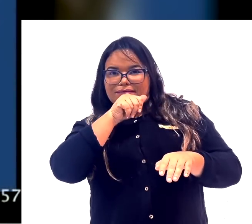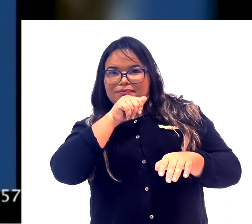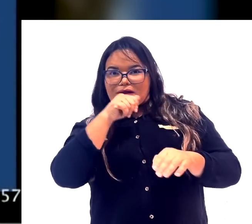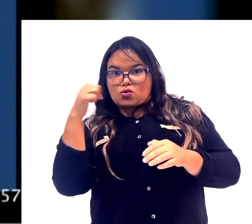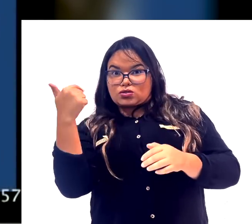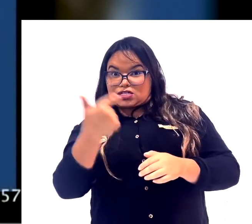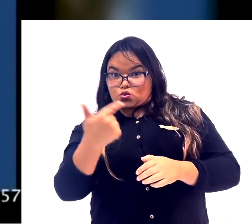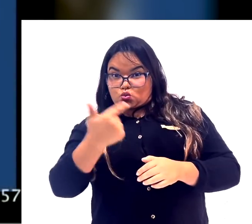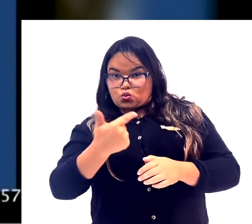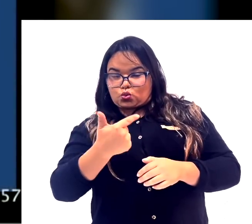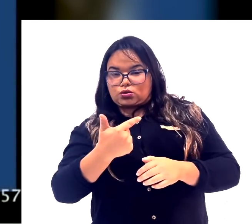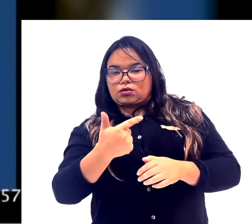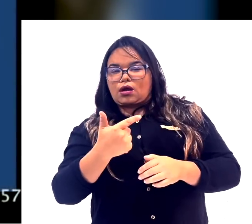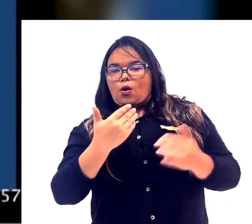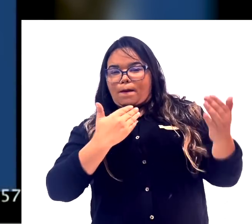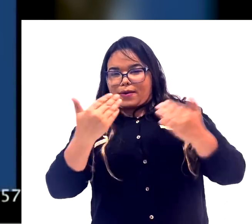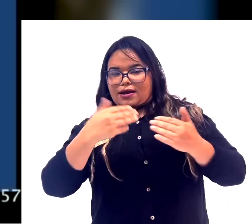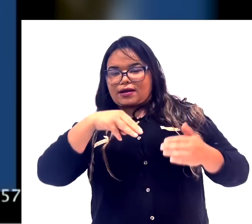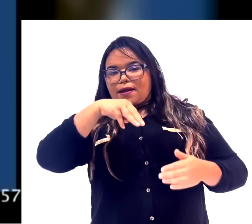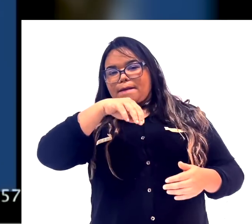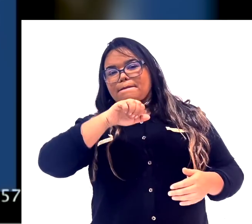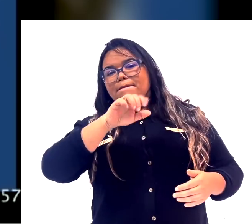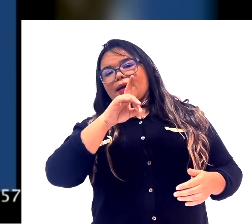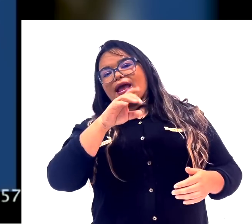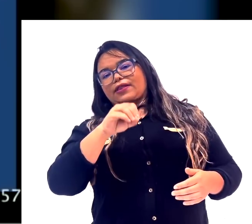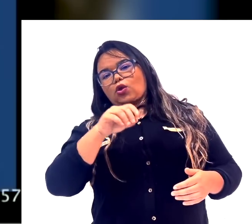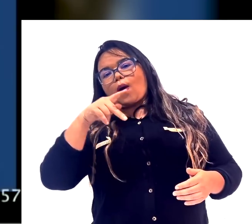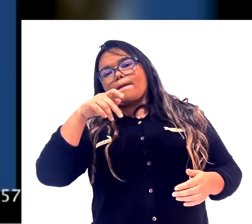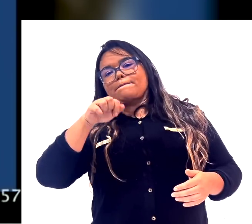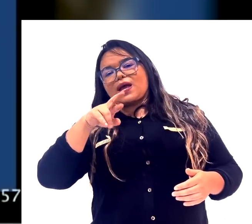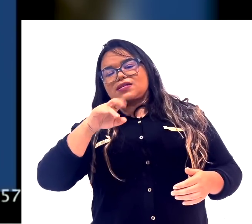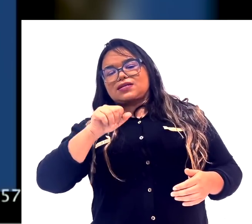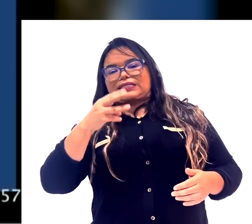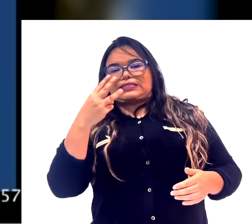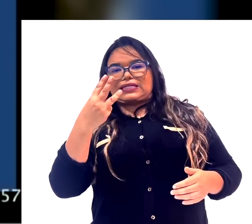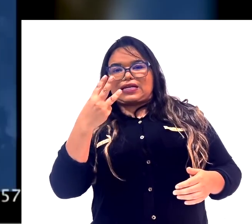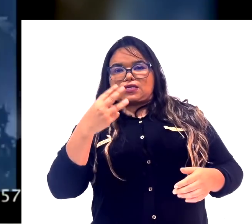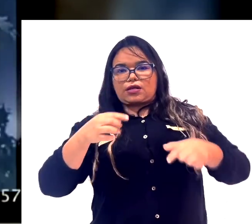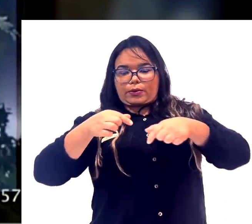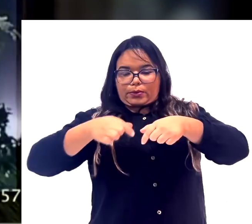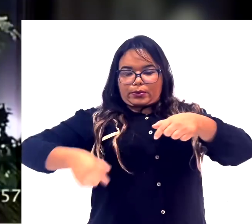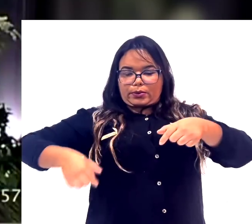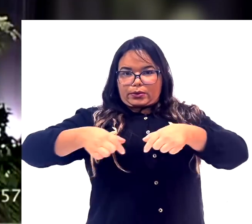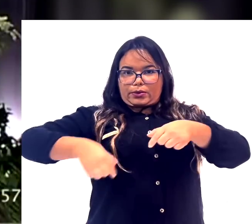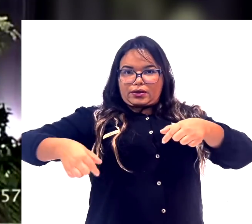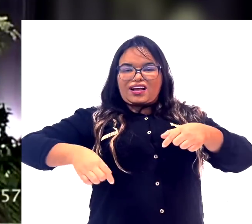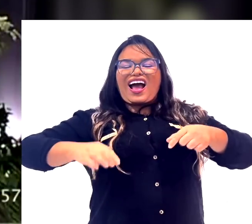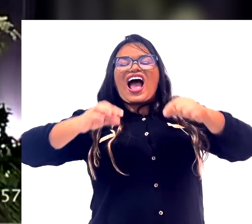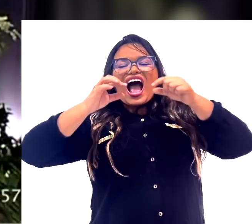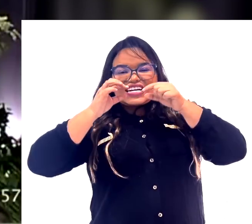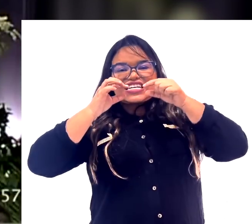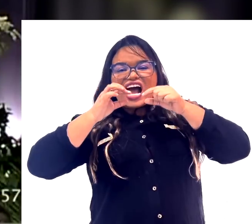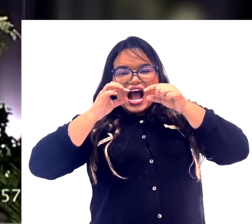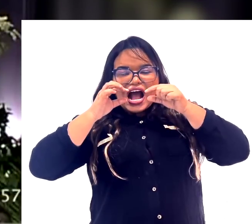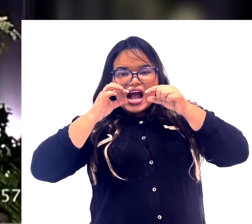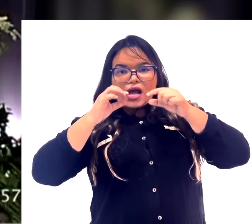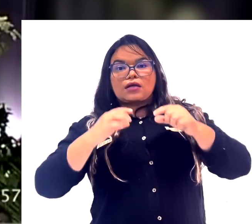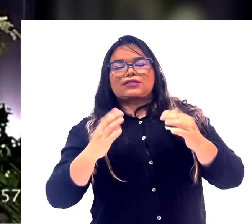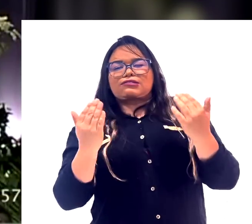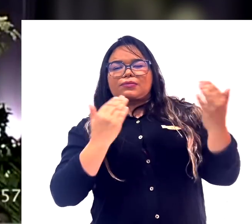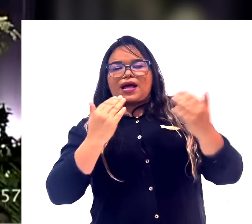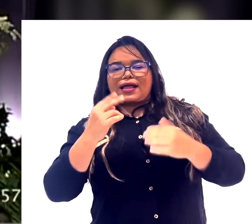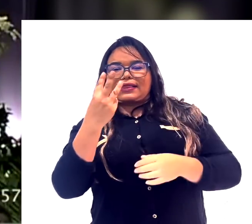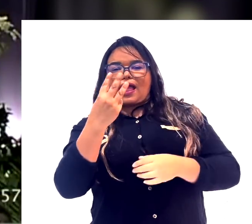levanta, seria a Medo-Pérsia. 3 costelas na sua boca. Houve 3 guerras principais associadas com as conquistas da